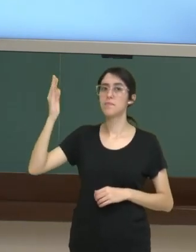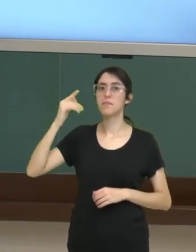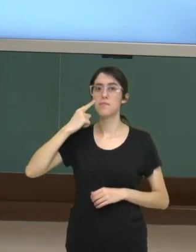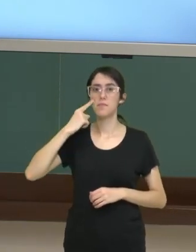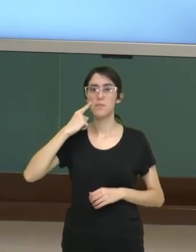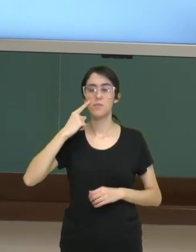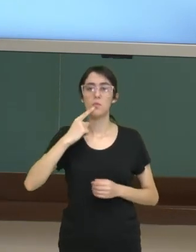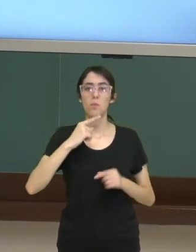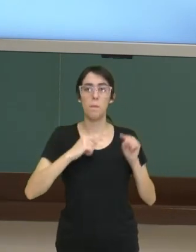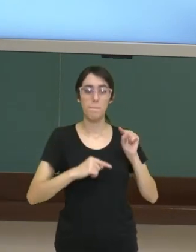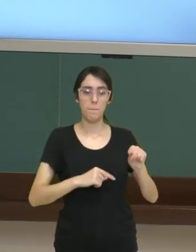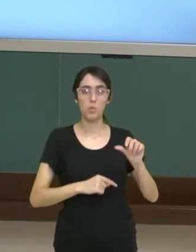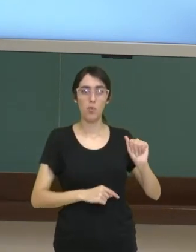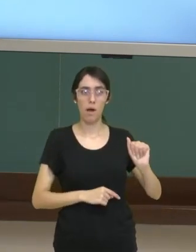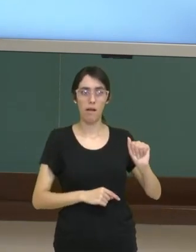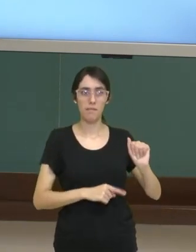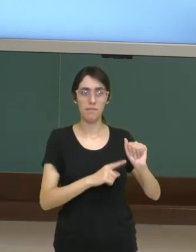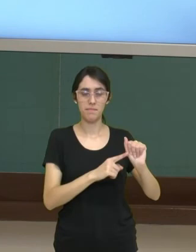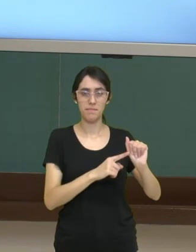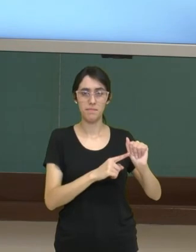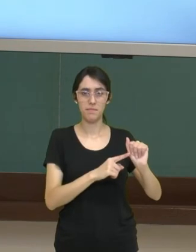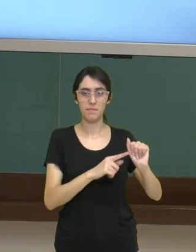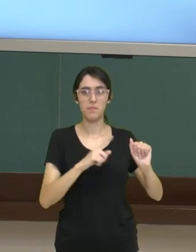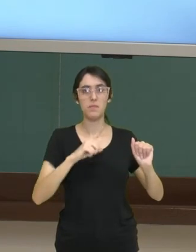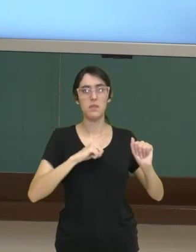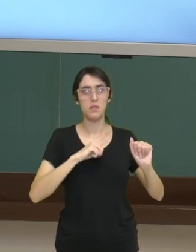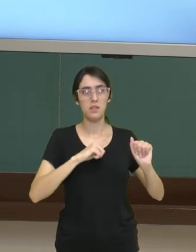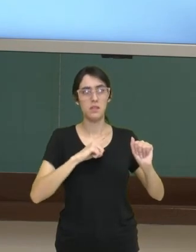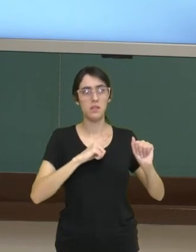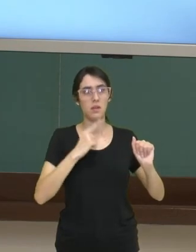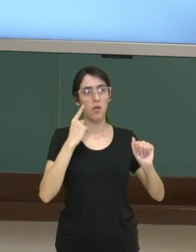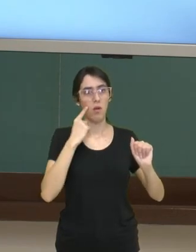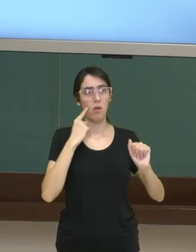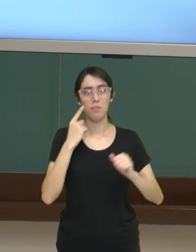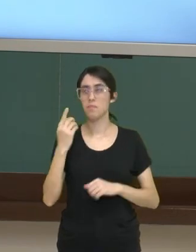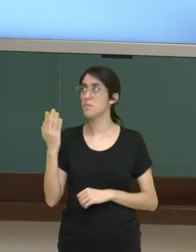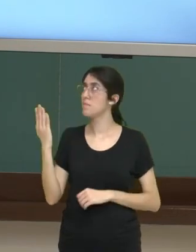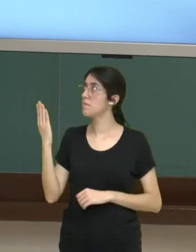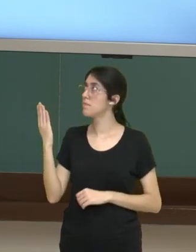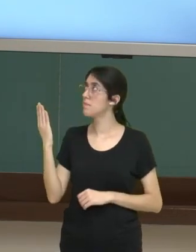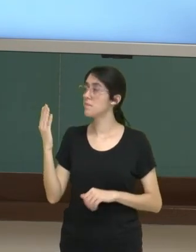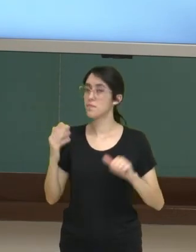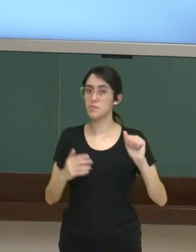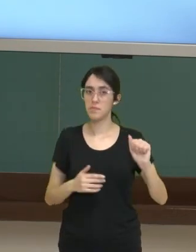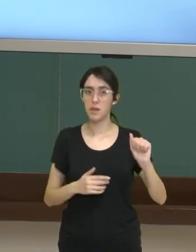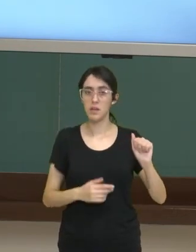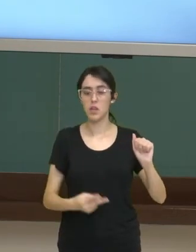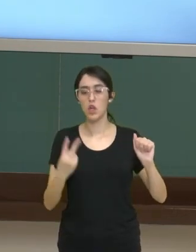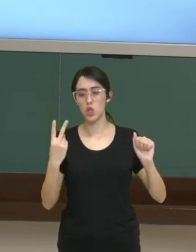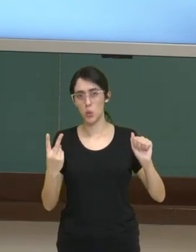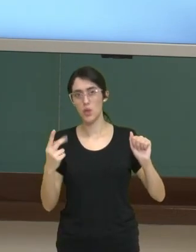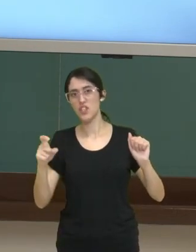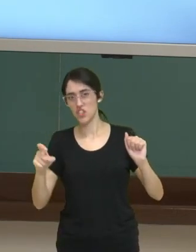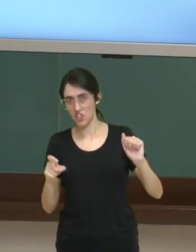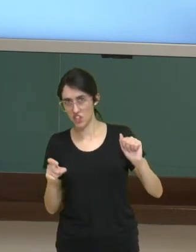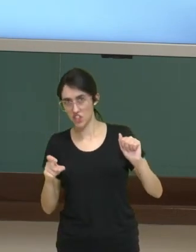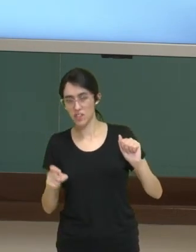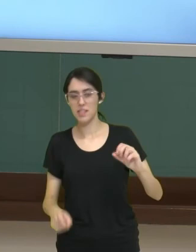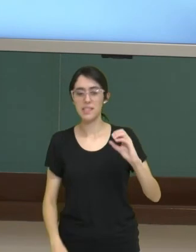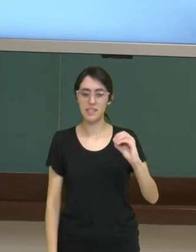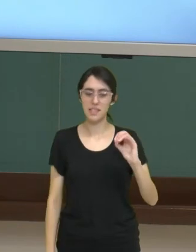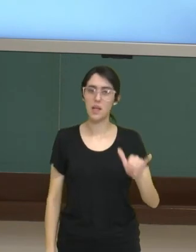o nosso ponto A está aqui. As coordenadas dele, o par ordenado vai ser 2 para x e 0 para